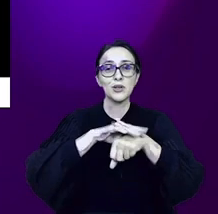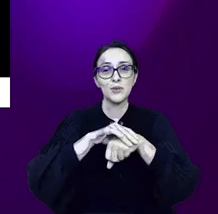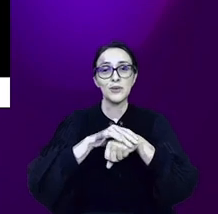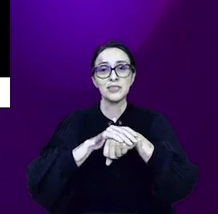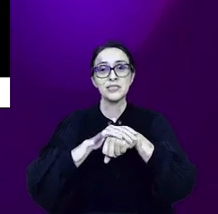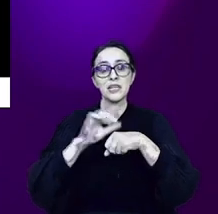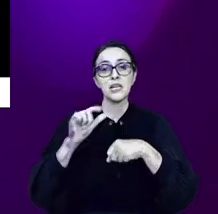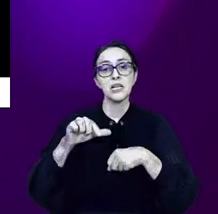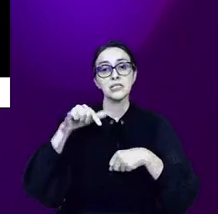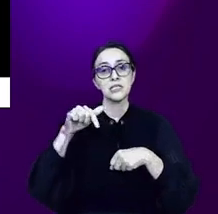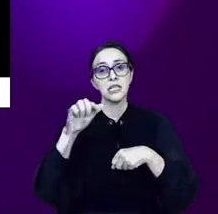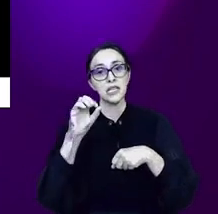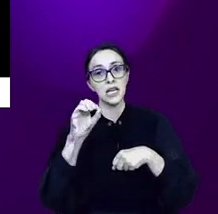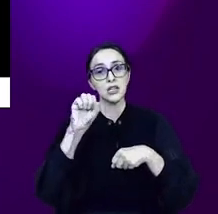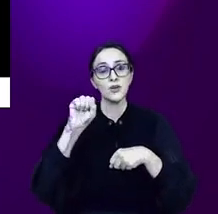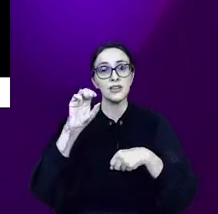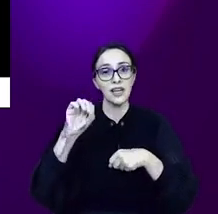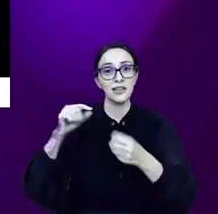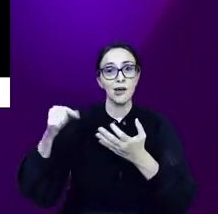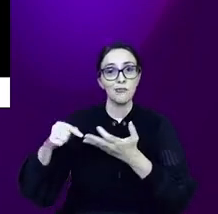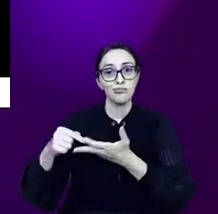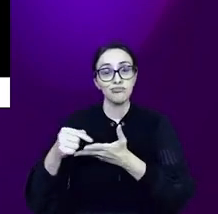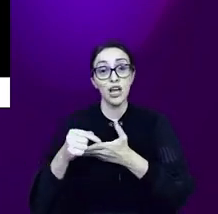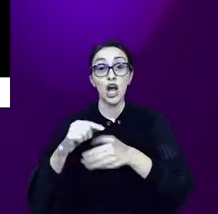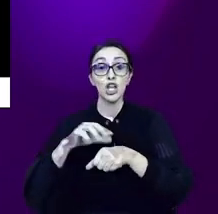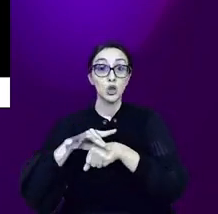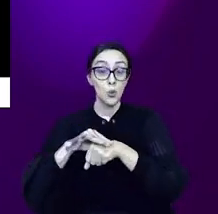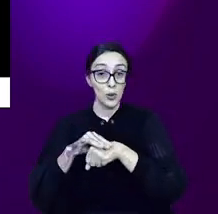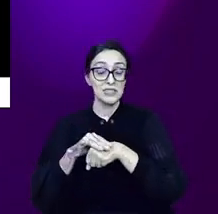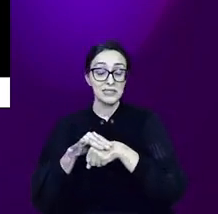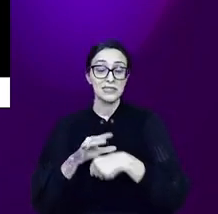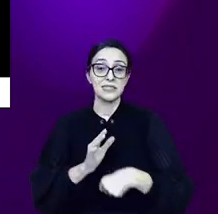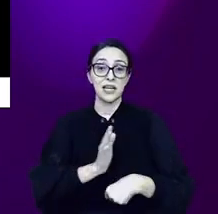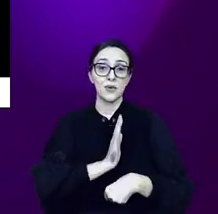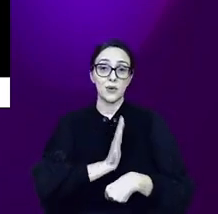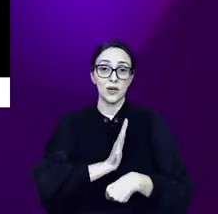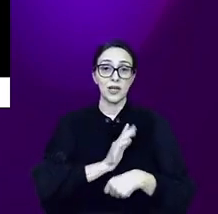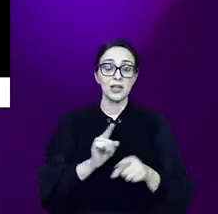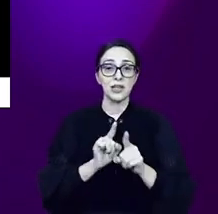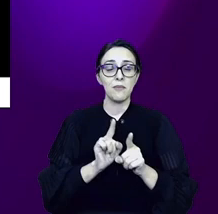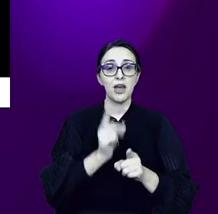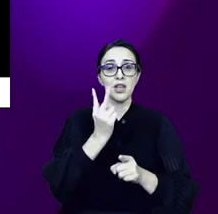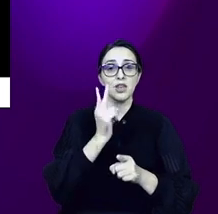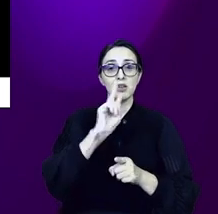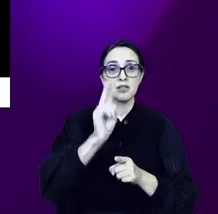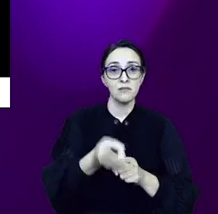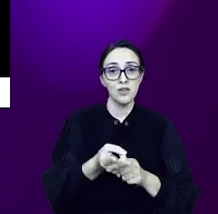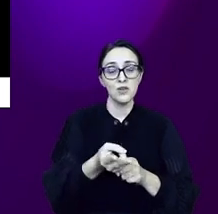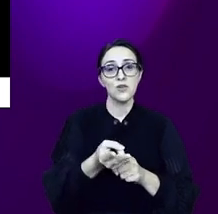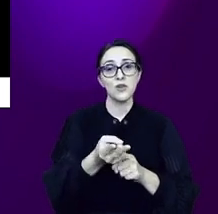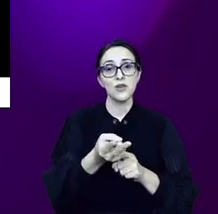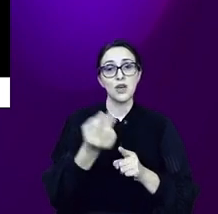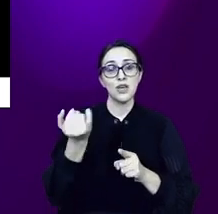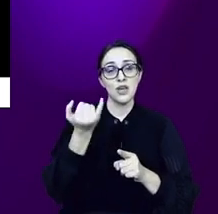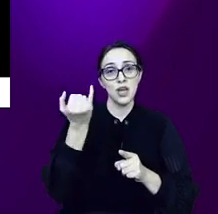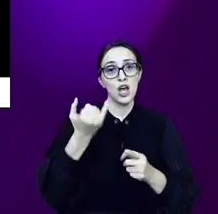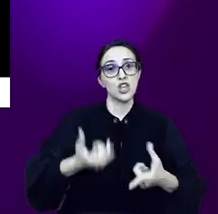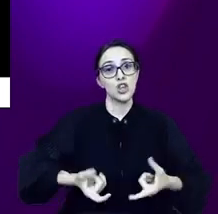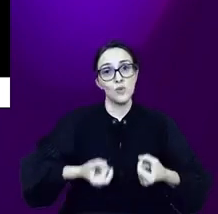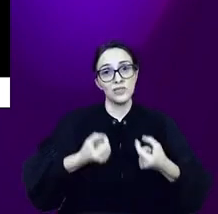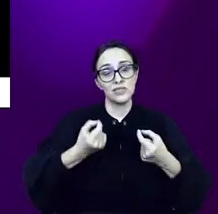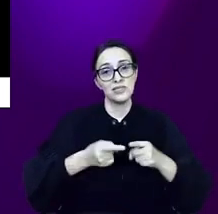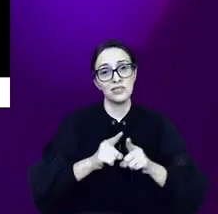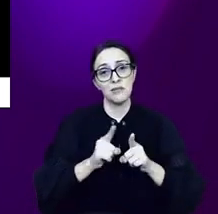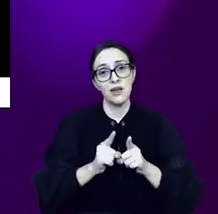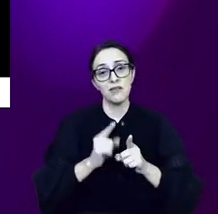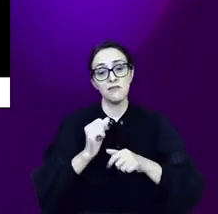anos 70 e 80 a relevância das doenças cardíacas, os anos 2000 a relevância das doenças oncológicas e a expectativa